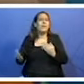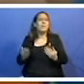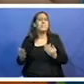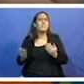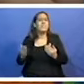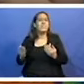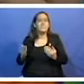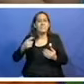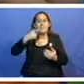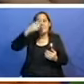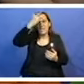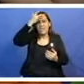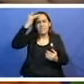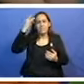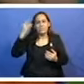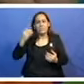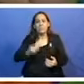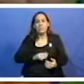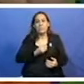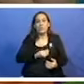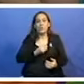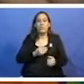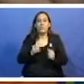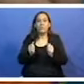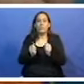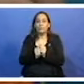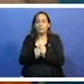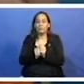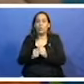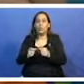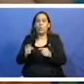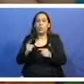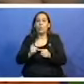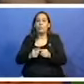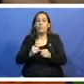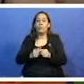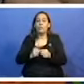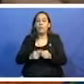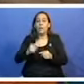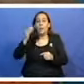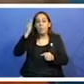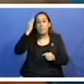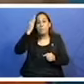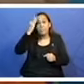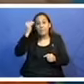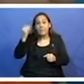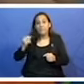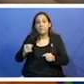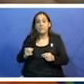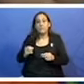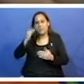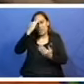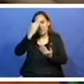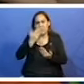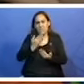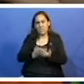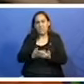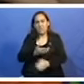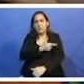pessoas não conseguem conviver? É porque que pensam? É porque pensam ou têm crenças e